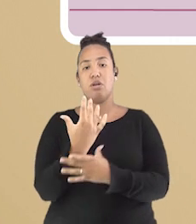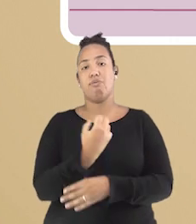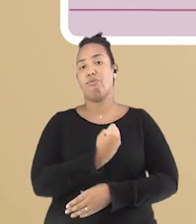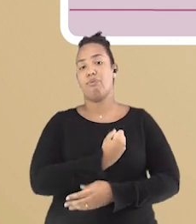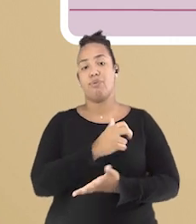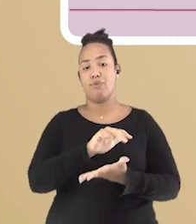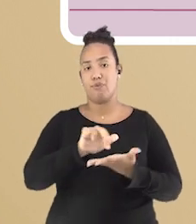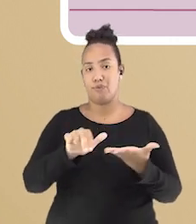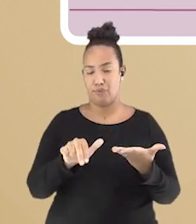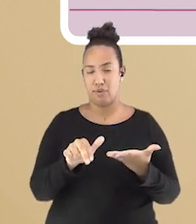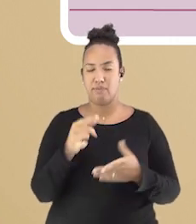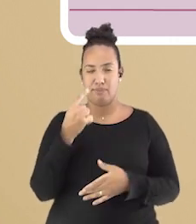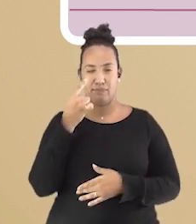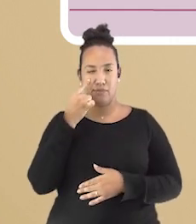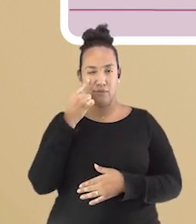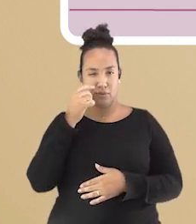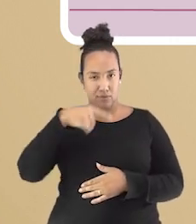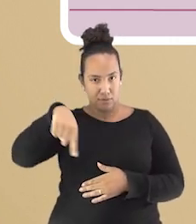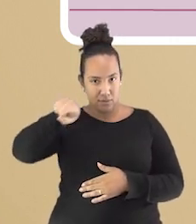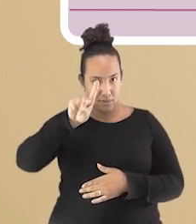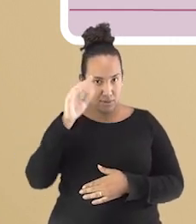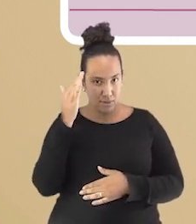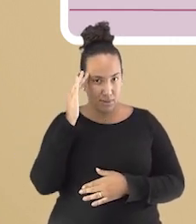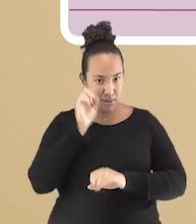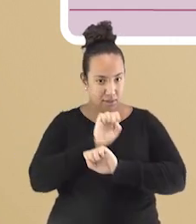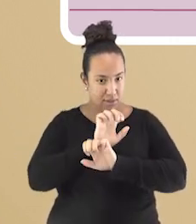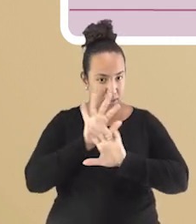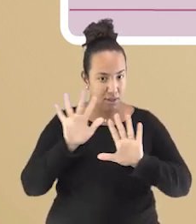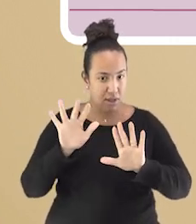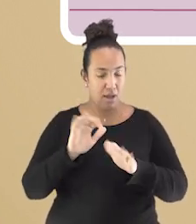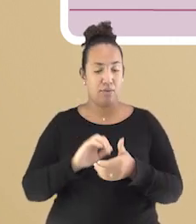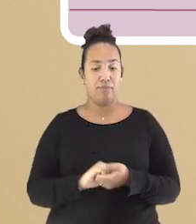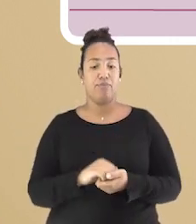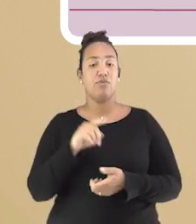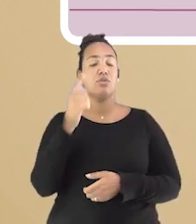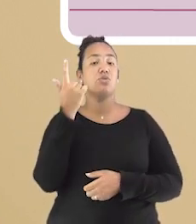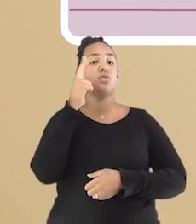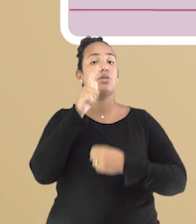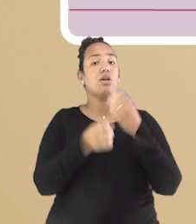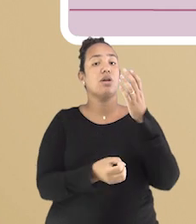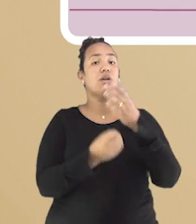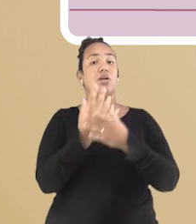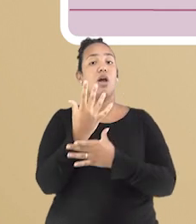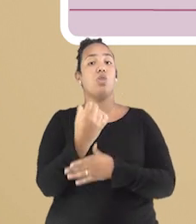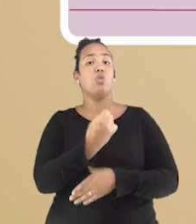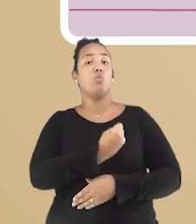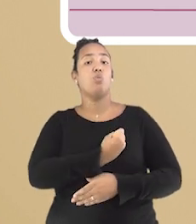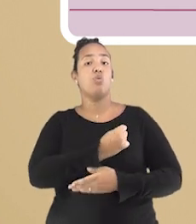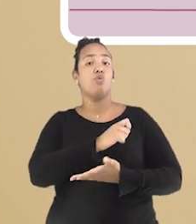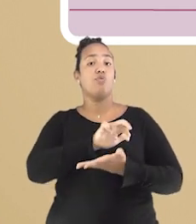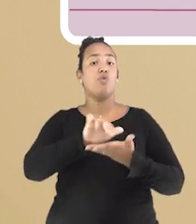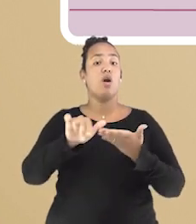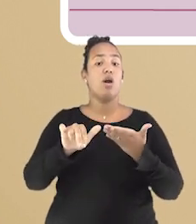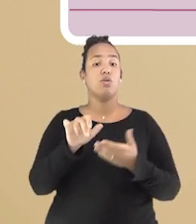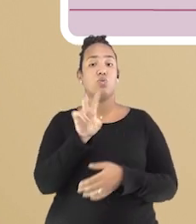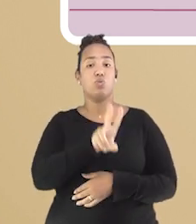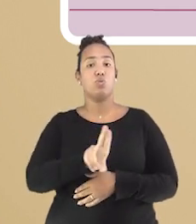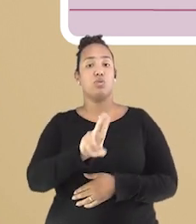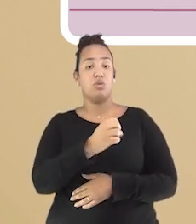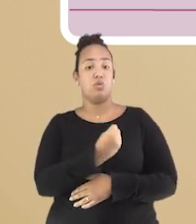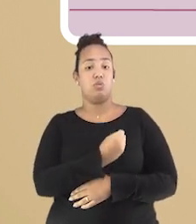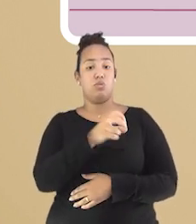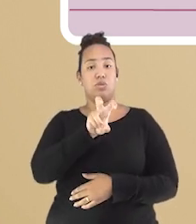Vamos ver se você entendeu. Quais números você consegue formar usando os algarismos 5 e